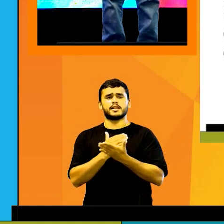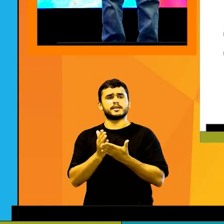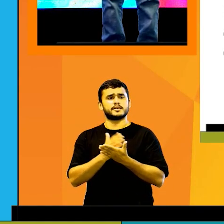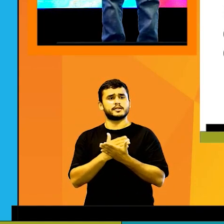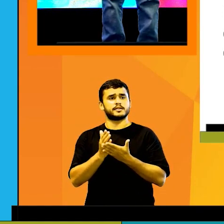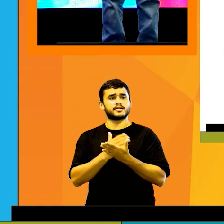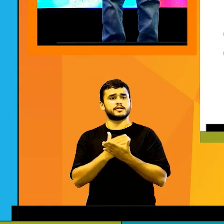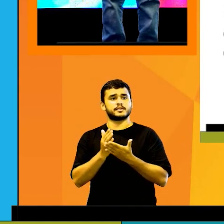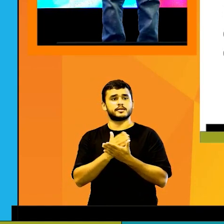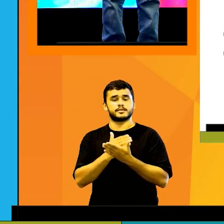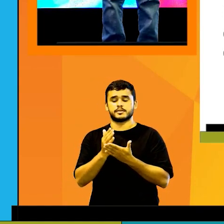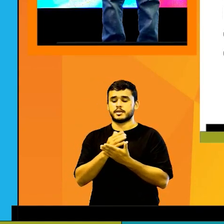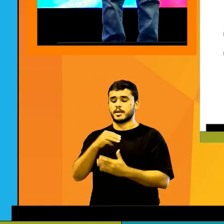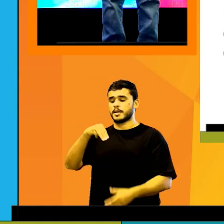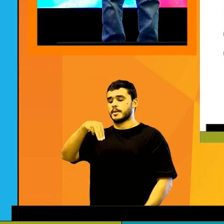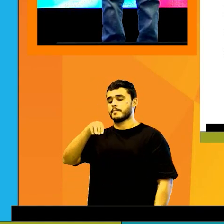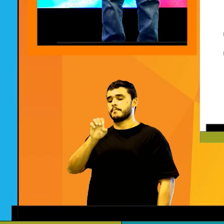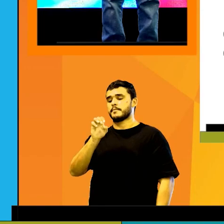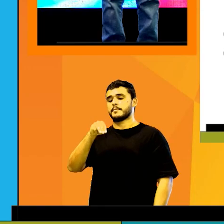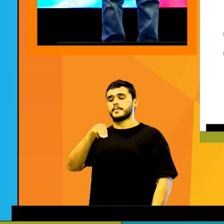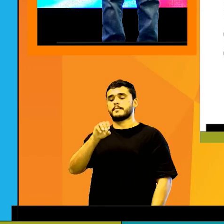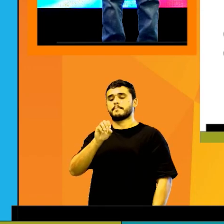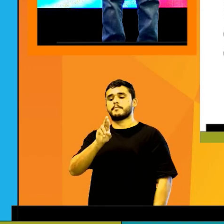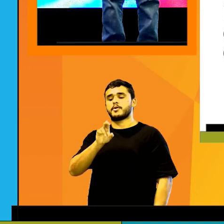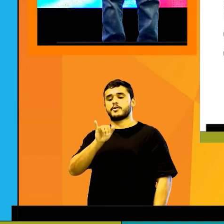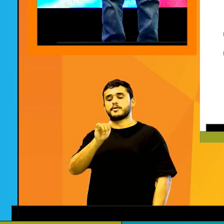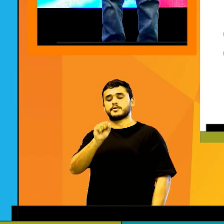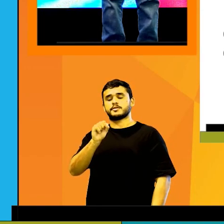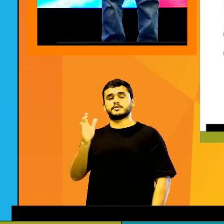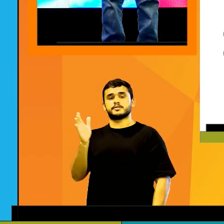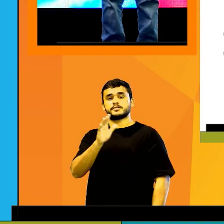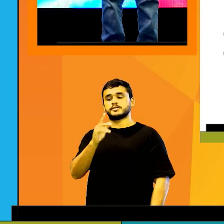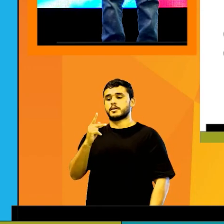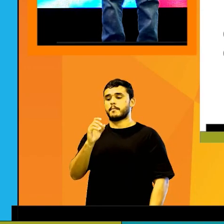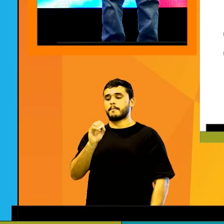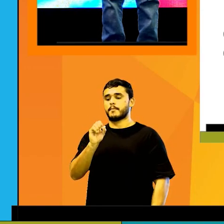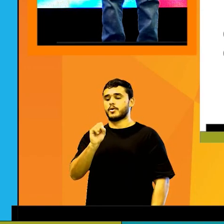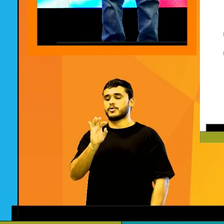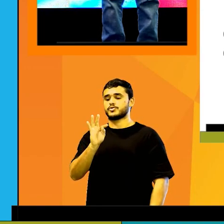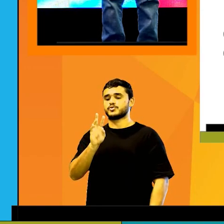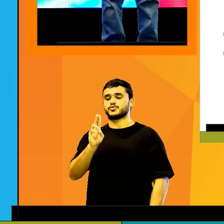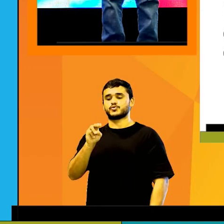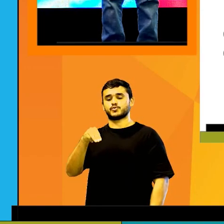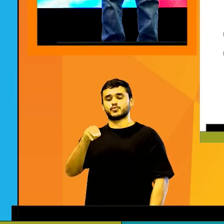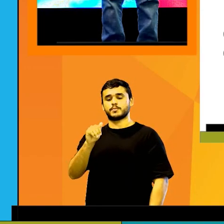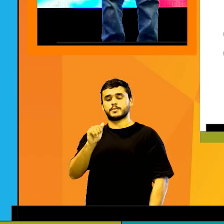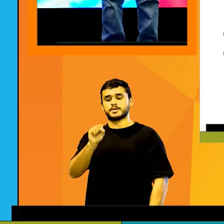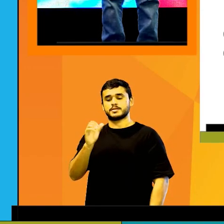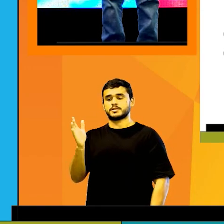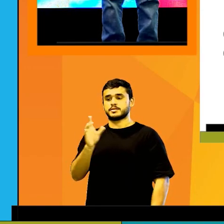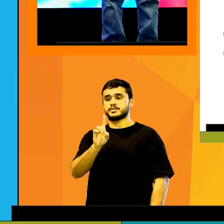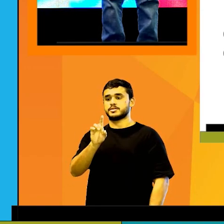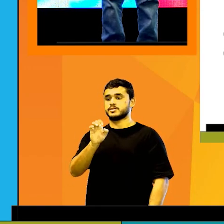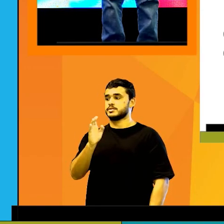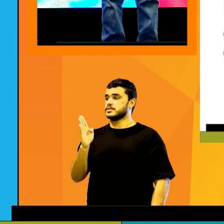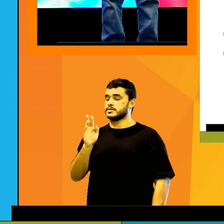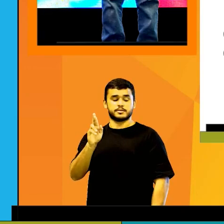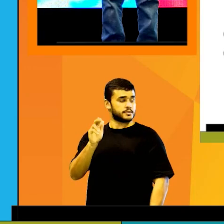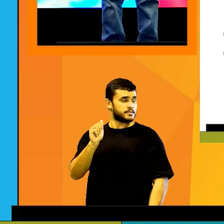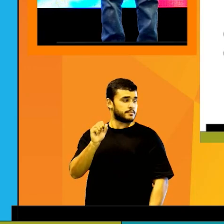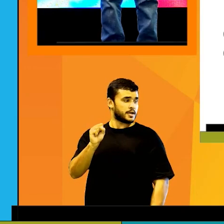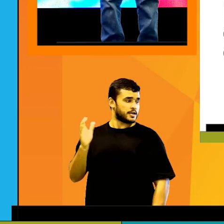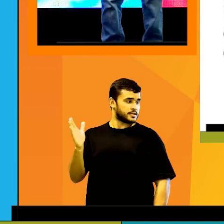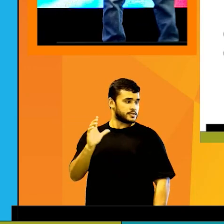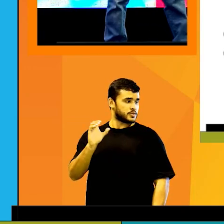hoje: Memórias Póstumas de Brás Cubas, a história do